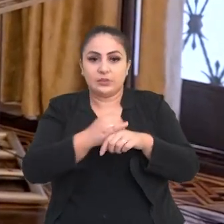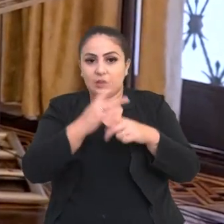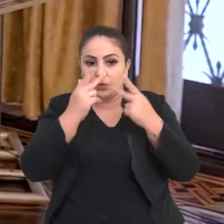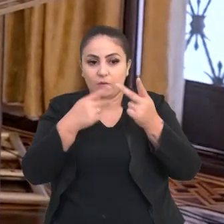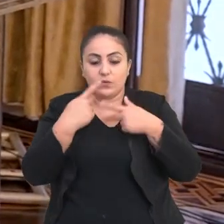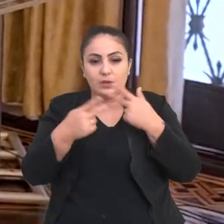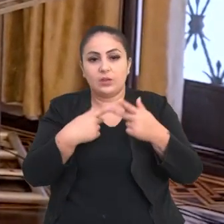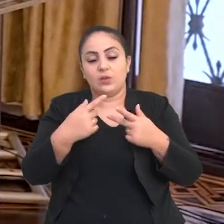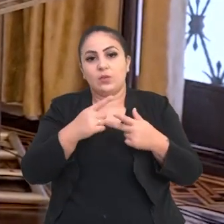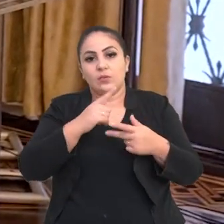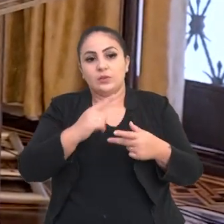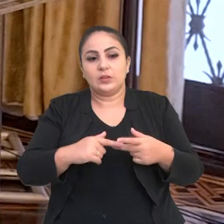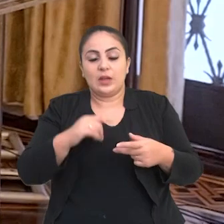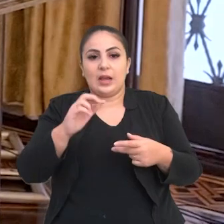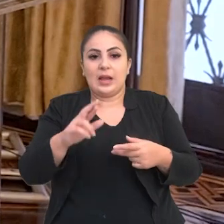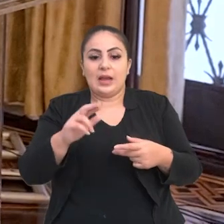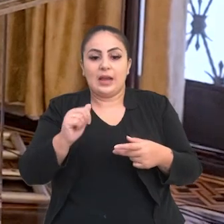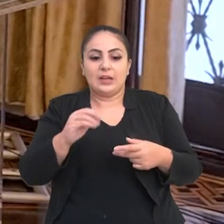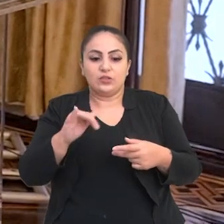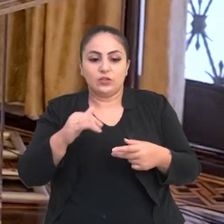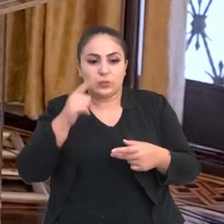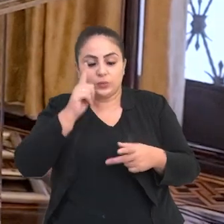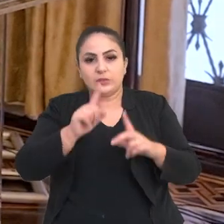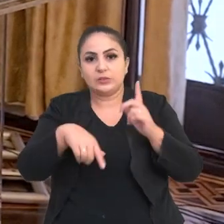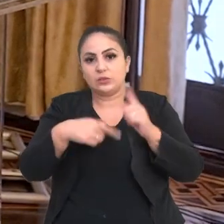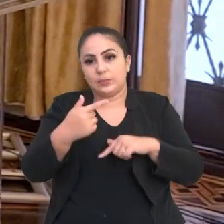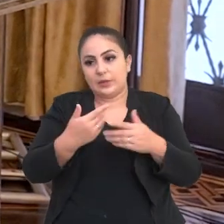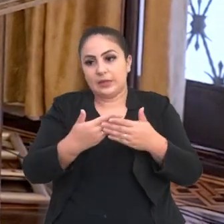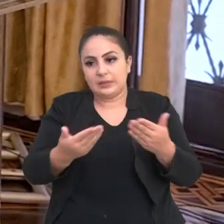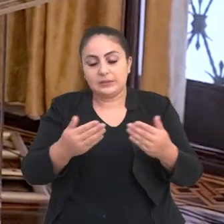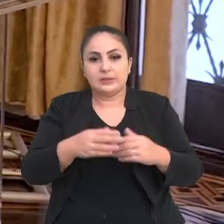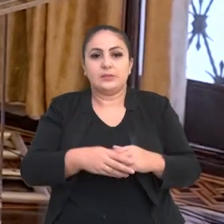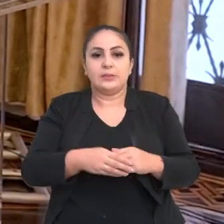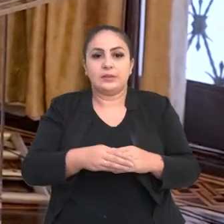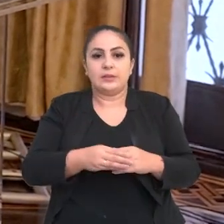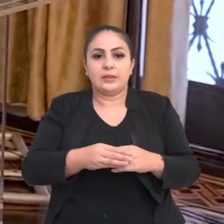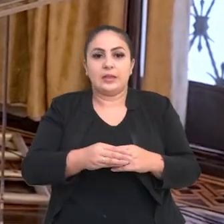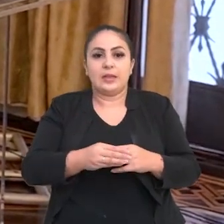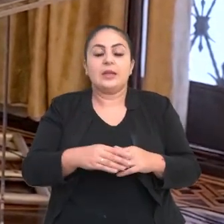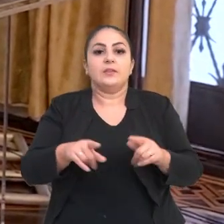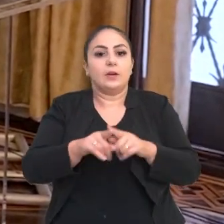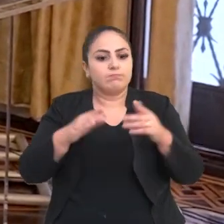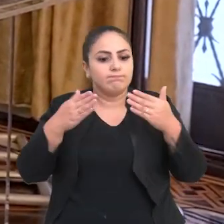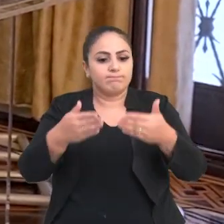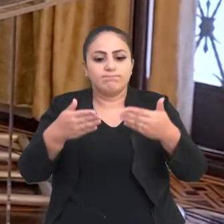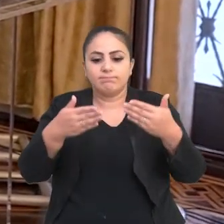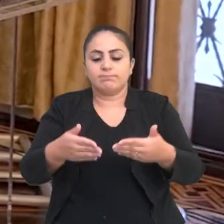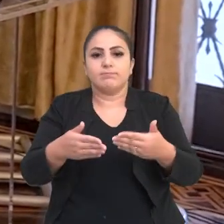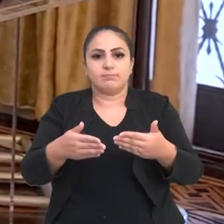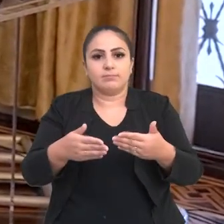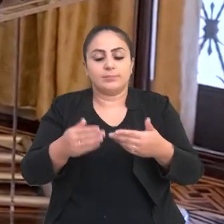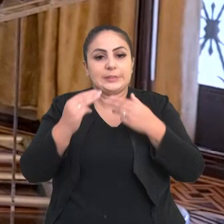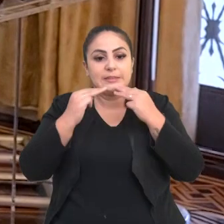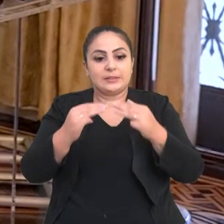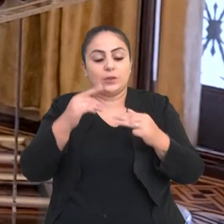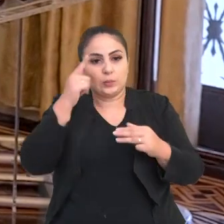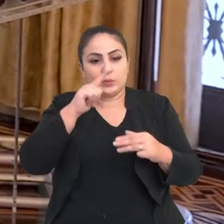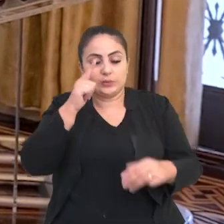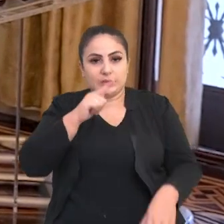coordenada, estratégica, como falou o governador Ratinho, para superar este momento, que, aliás, não tenho dúvida, também vai deixar legado